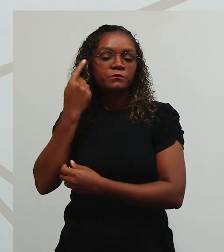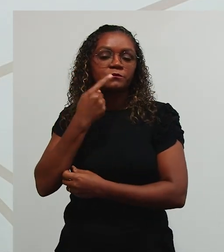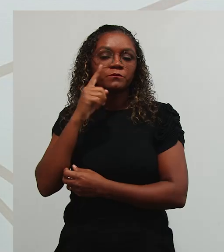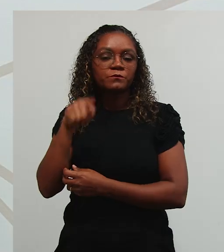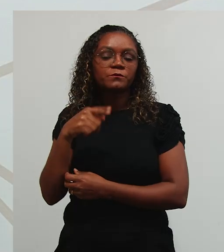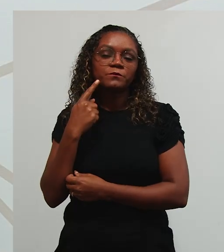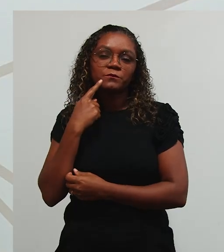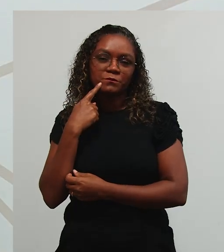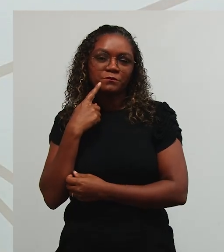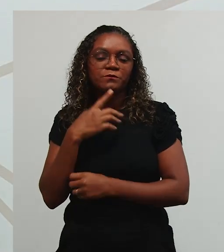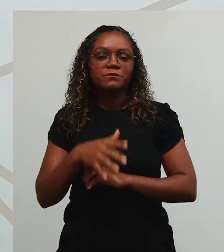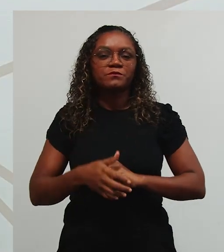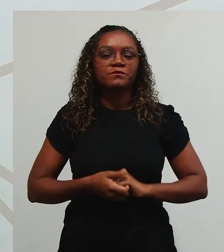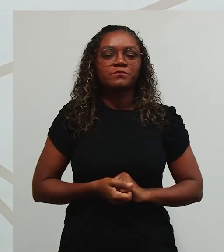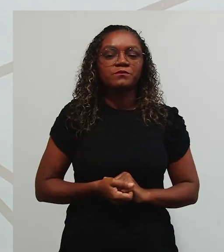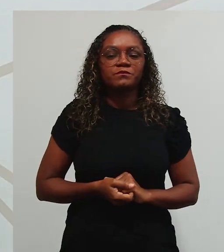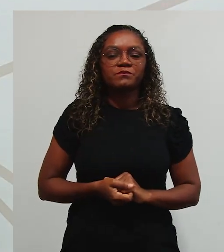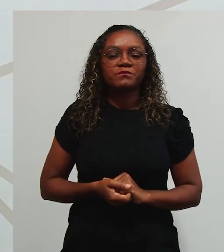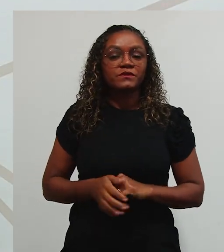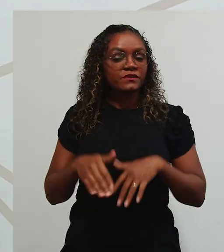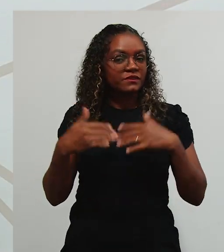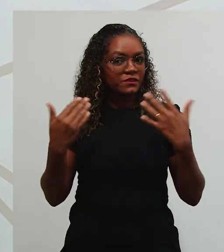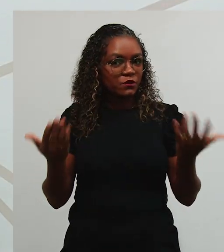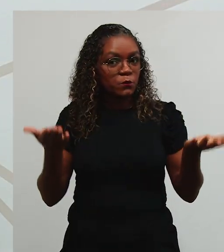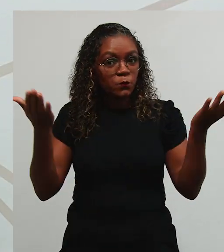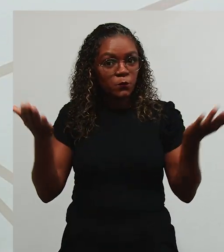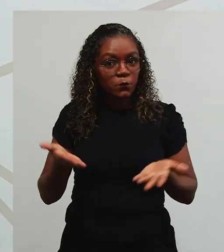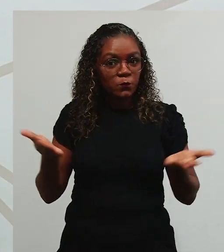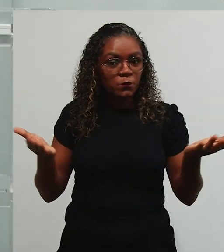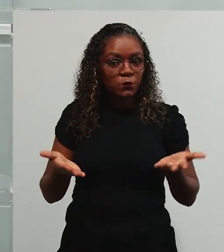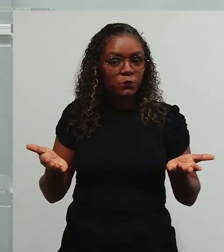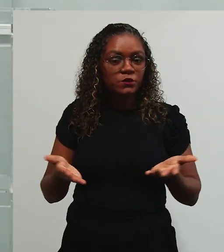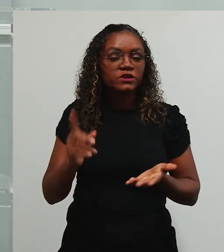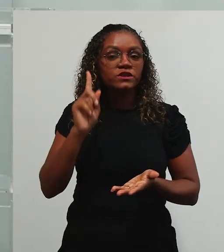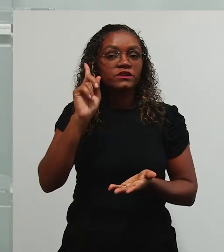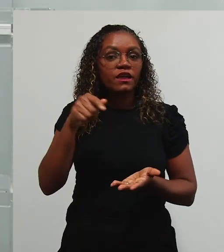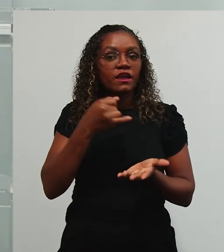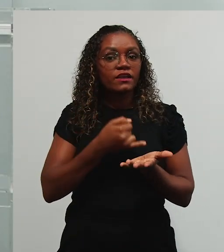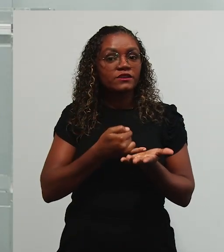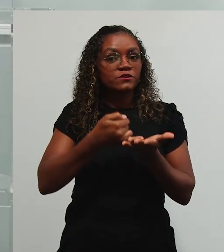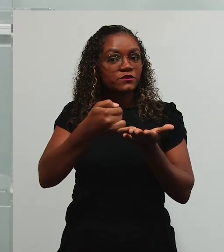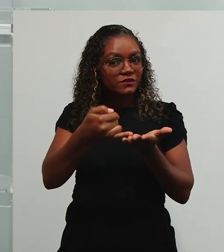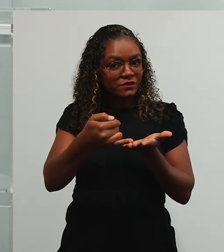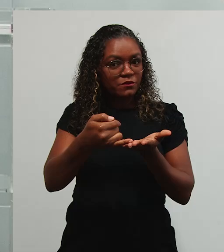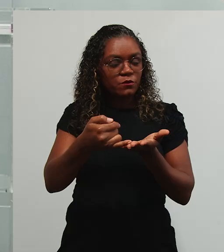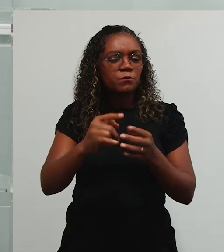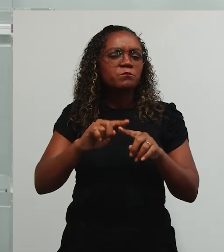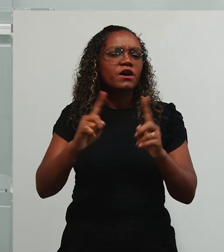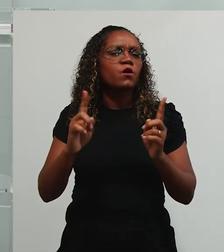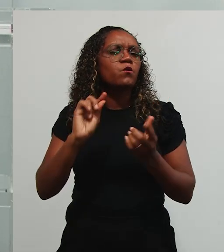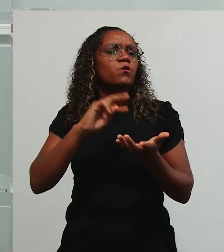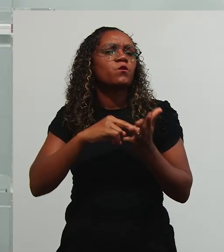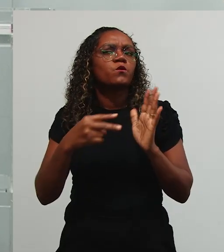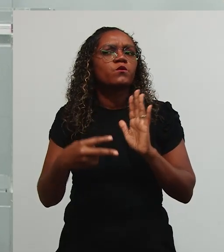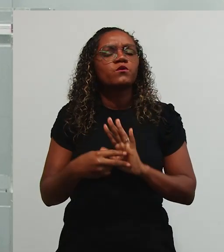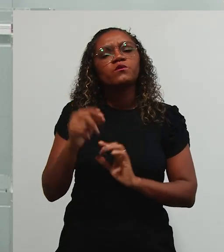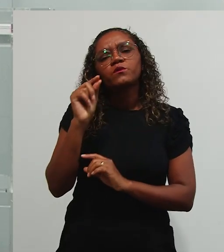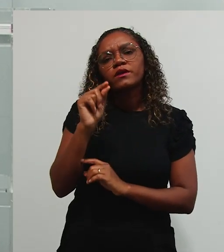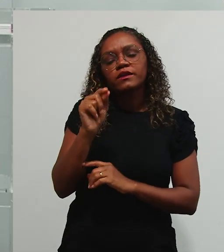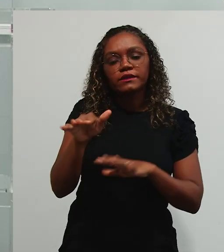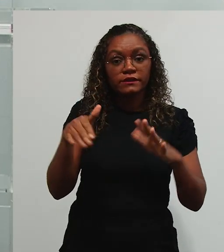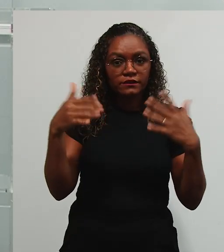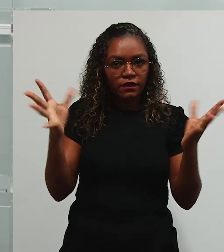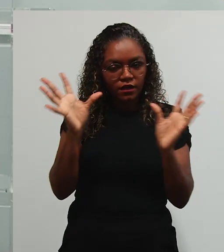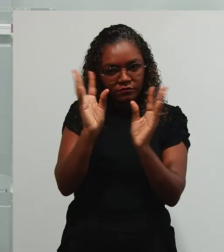é Anabela. Então, nesse episódio, introdução. Introdução. O que é introdução? Bom, de modo